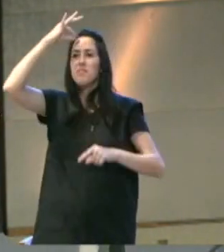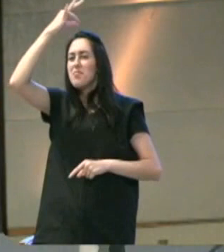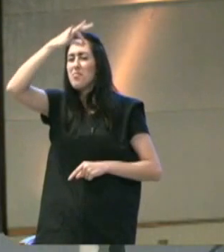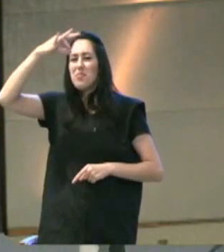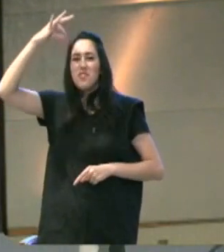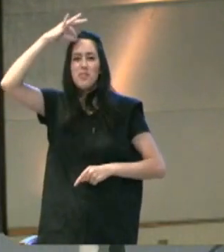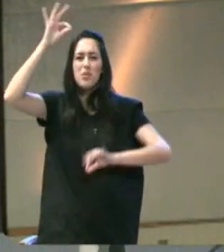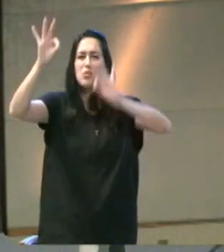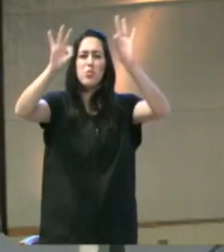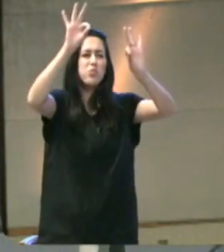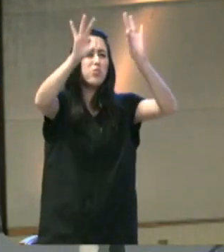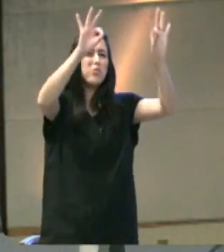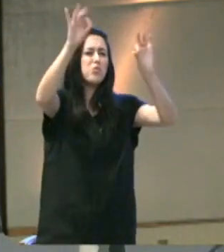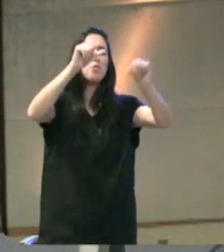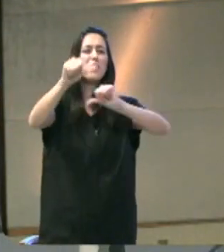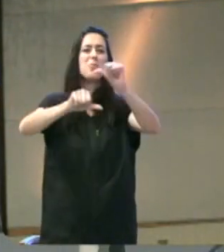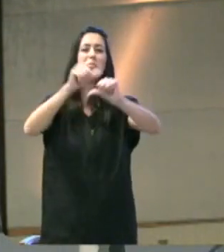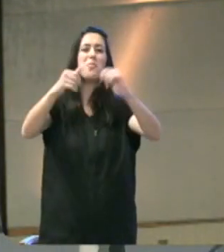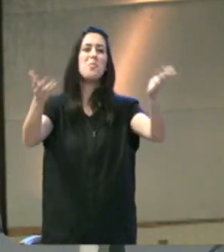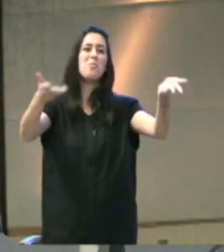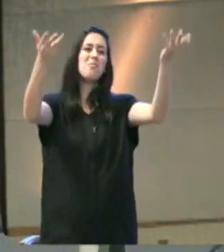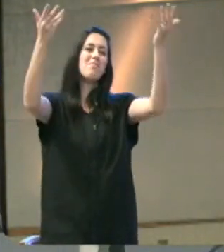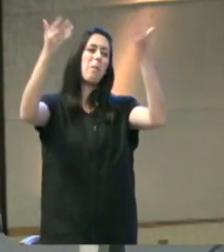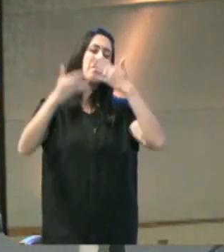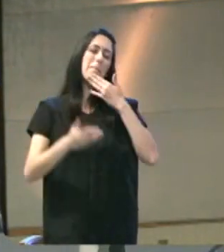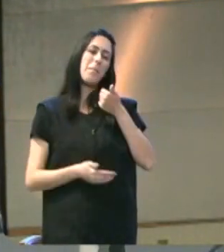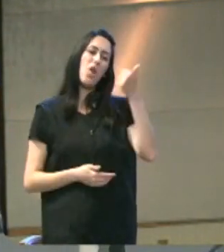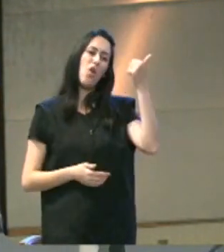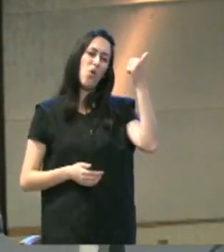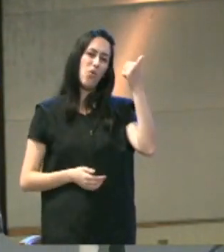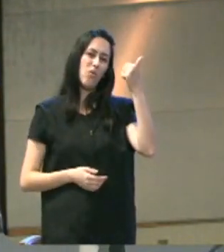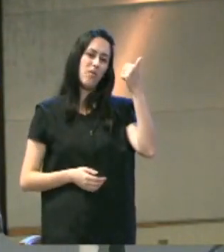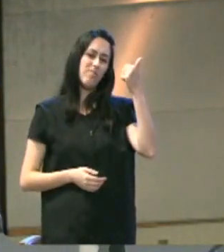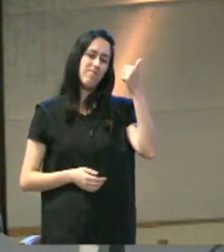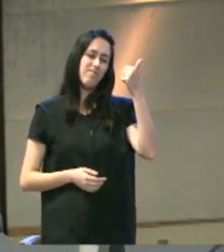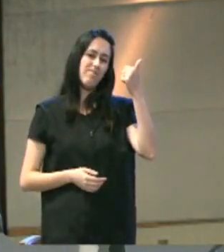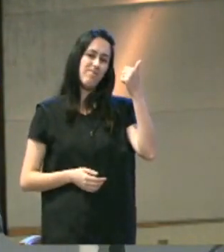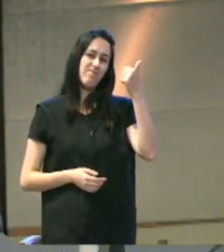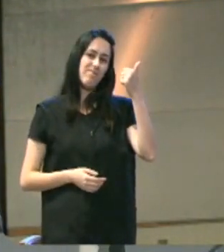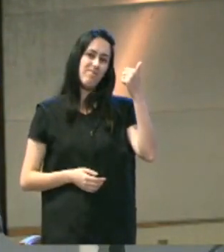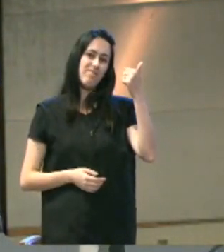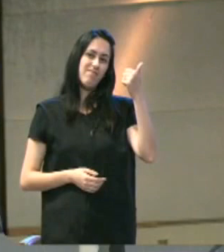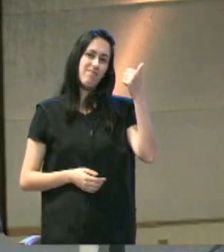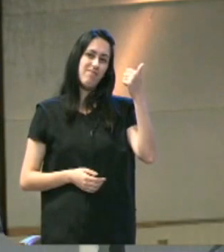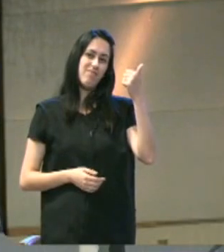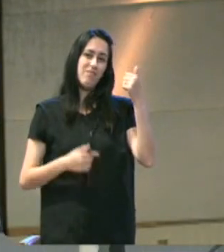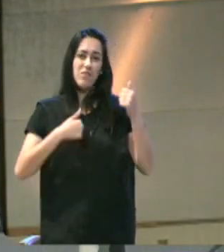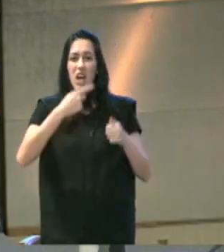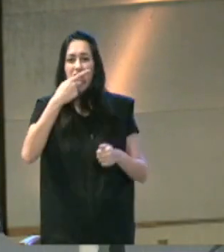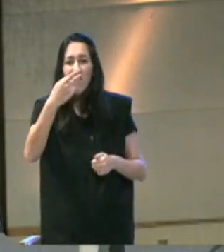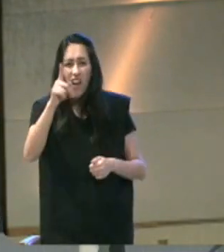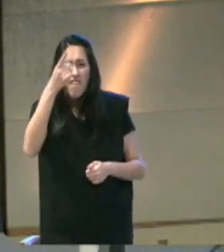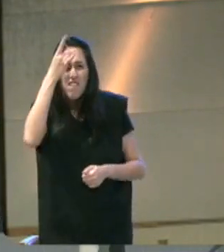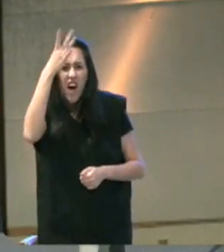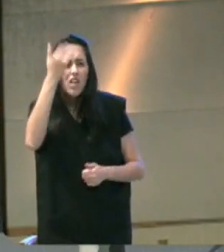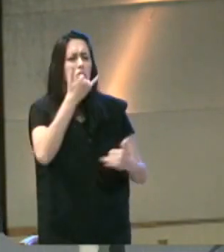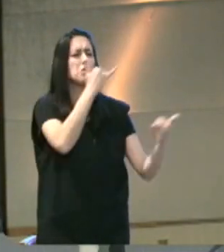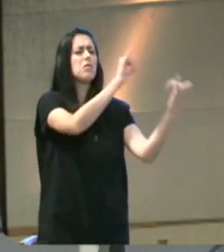trabalhar, porque a gente está agindo em nome do Senhor. Eu não vou dizer para você que é fácil